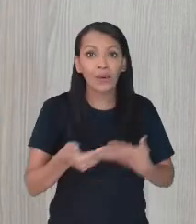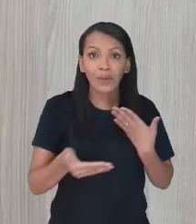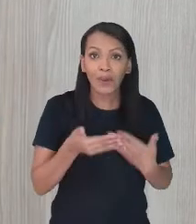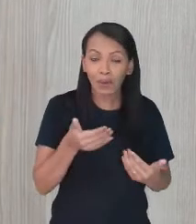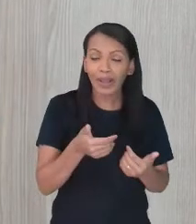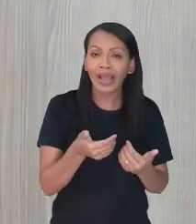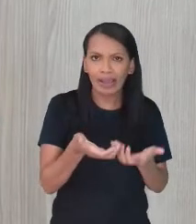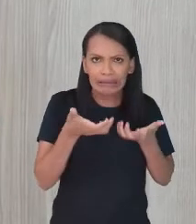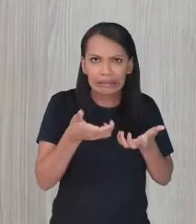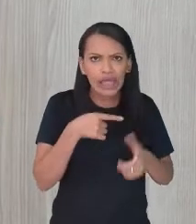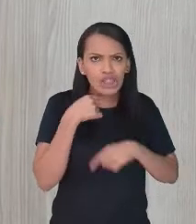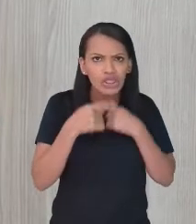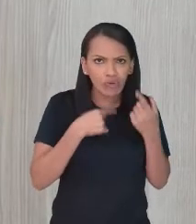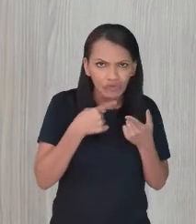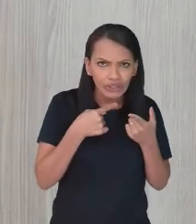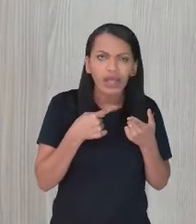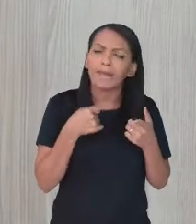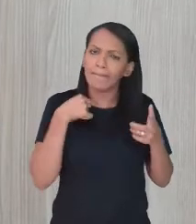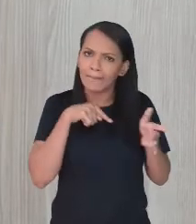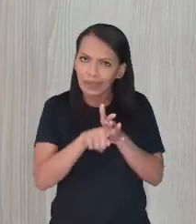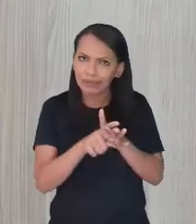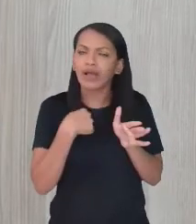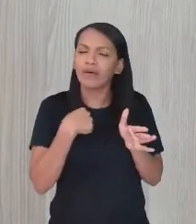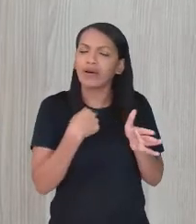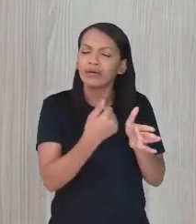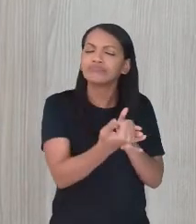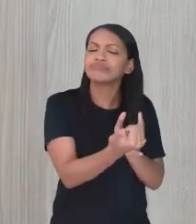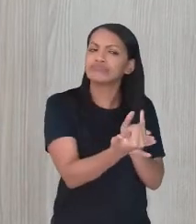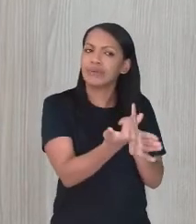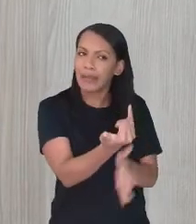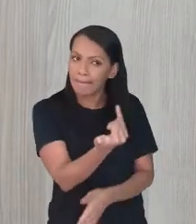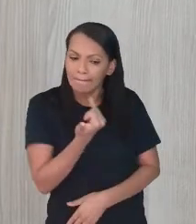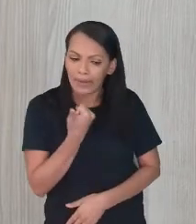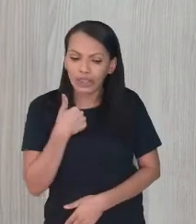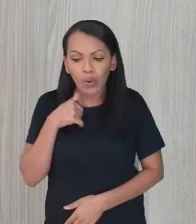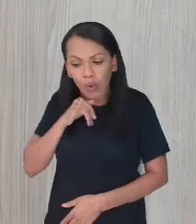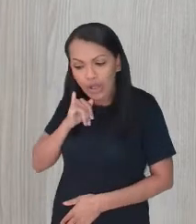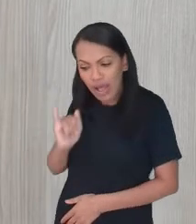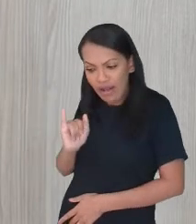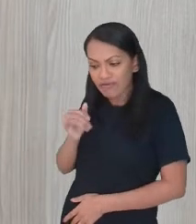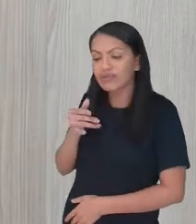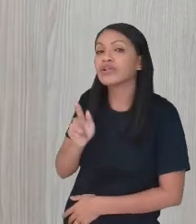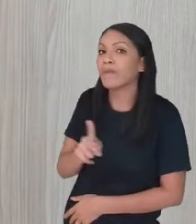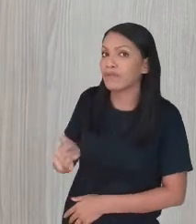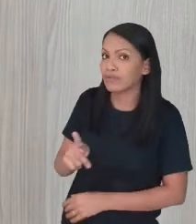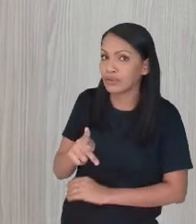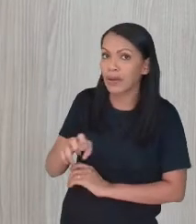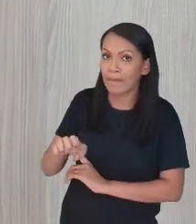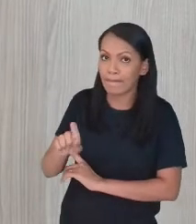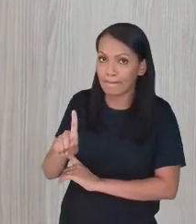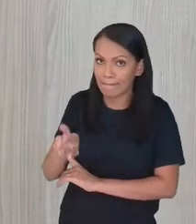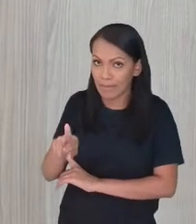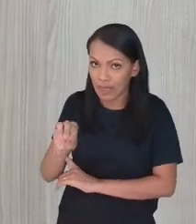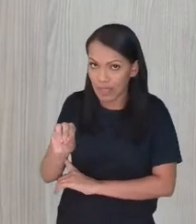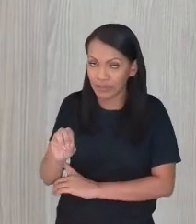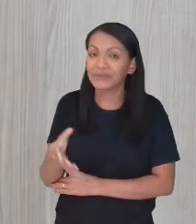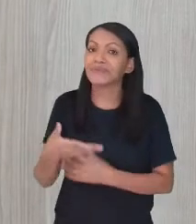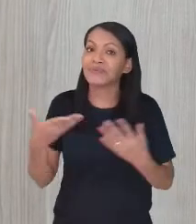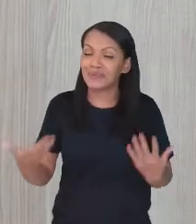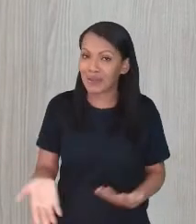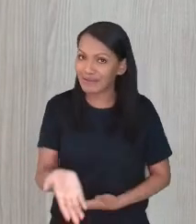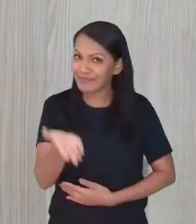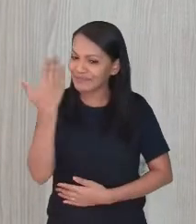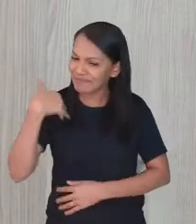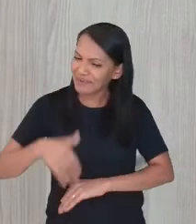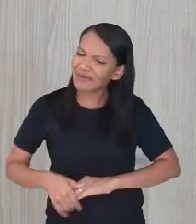manda mensagem, ou eu respondo, ou eu passo para Pedro e a gente começa a interagir. Bora lá, Isso Pedro? mesmo, show de bola. A professora